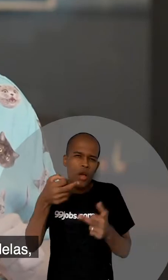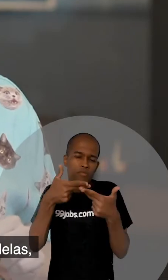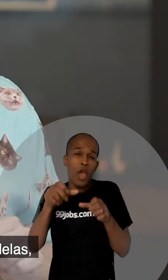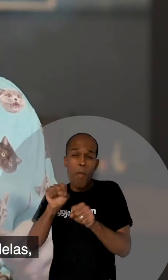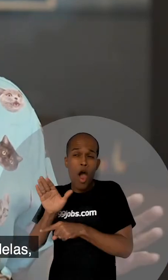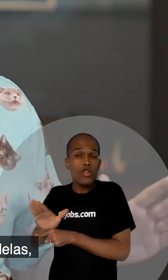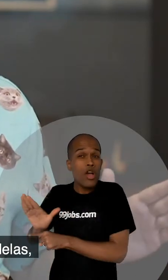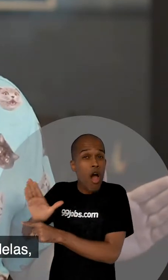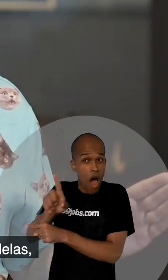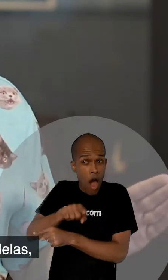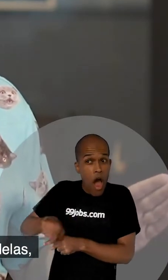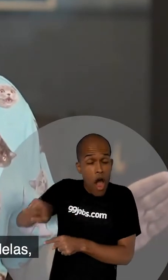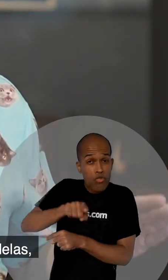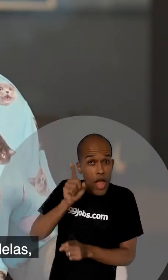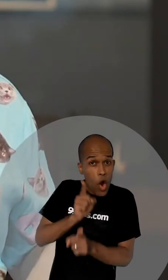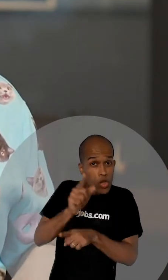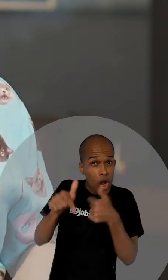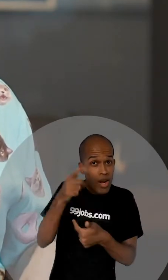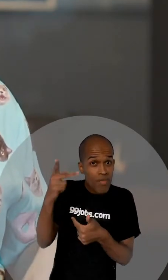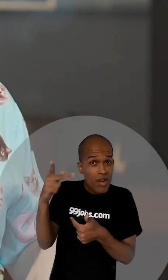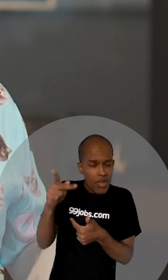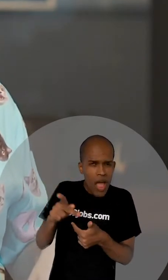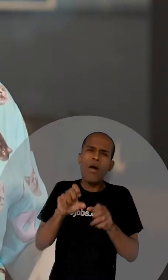as pessoas a encontrar o trabalho dos sonhos dela,